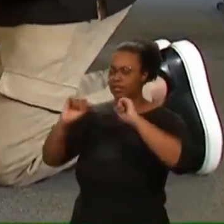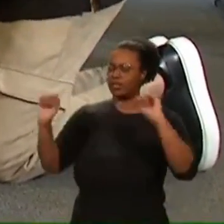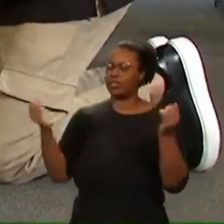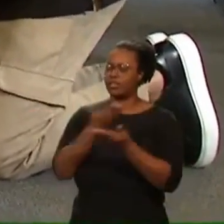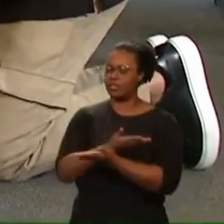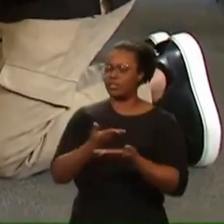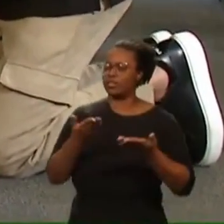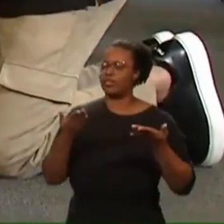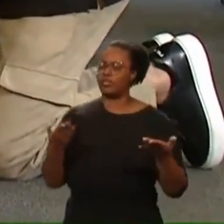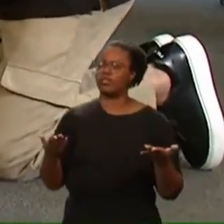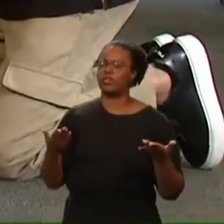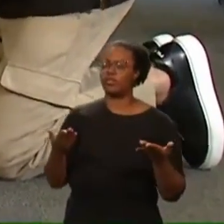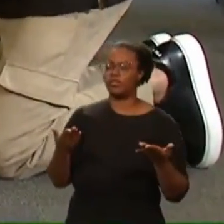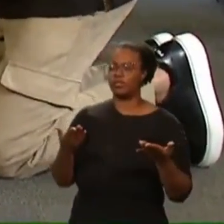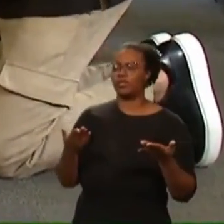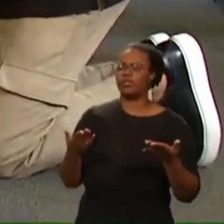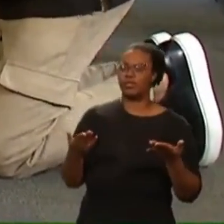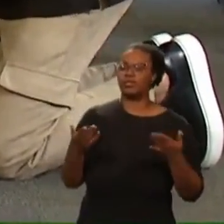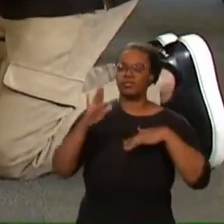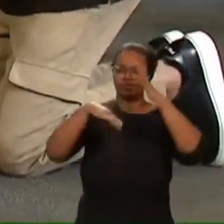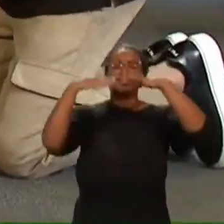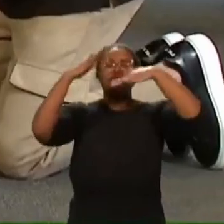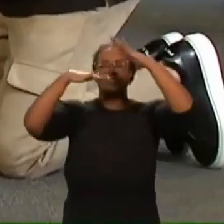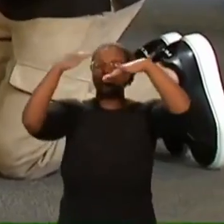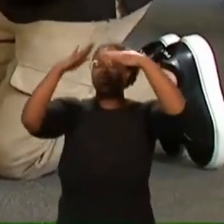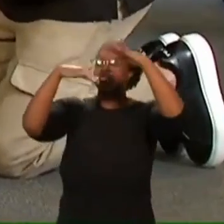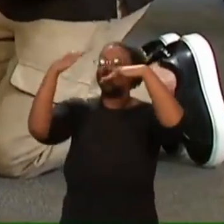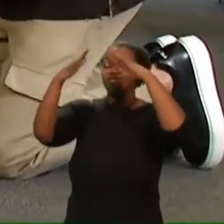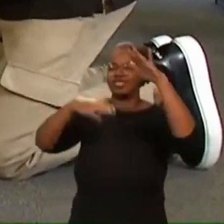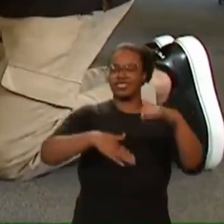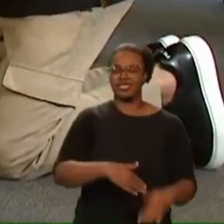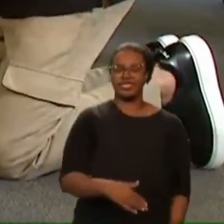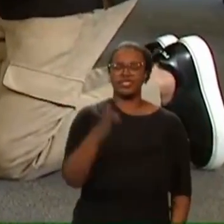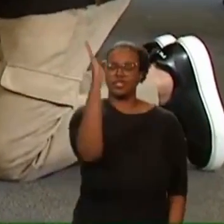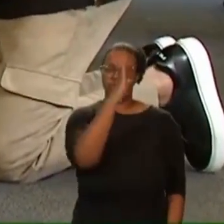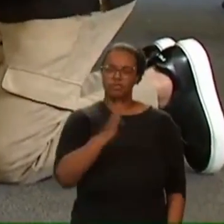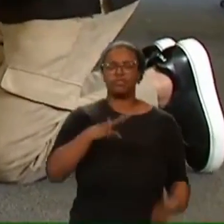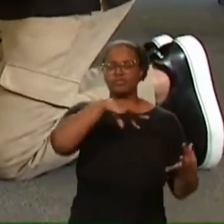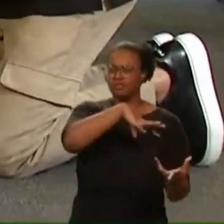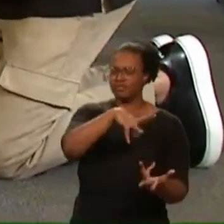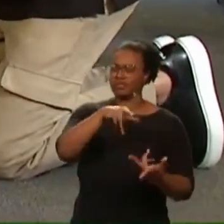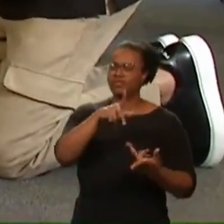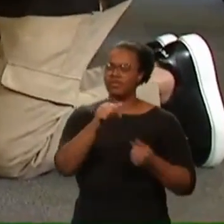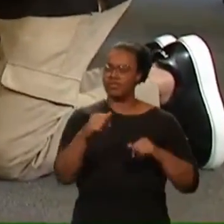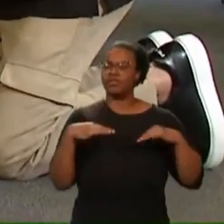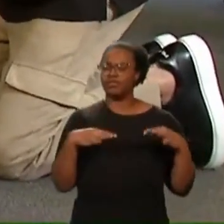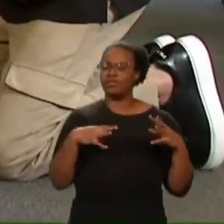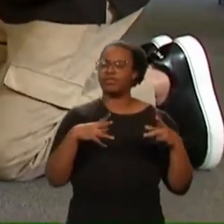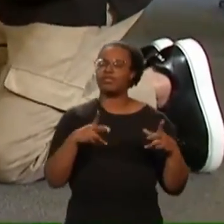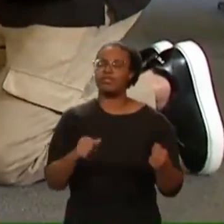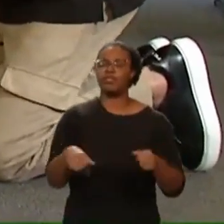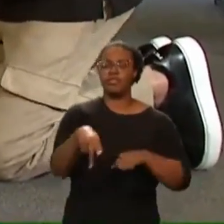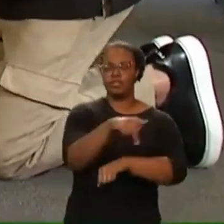voar voos altos pelos quadro cantos do Brasil e da terra pai que eles alcancem todos os continentes